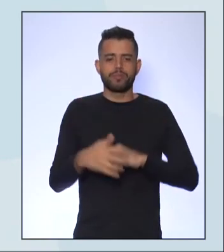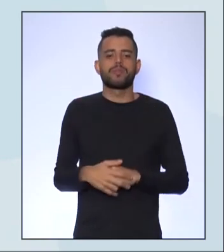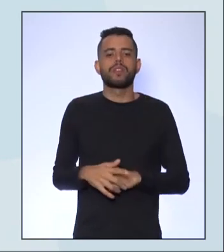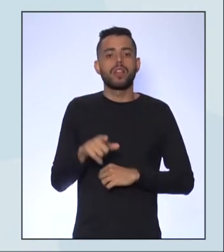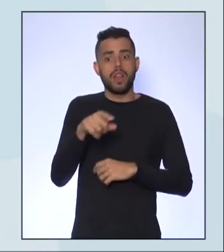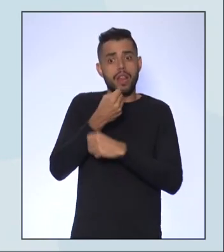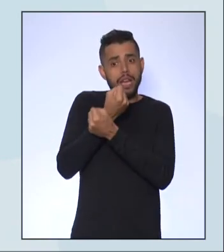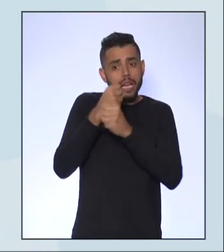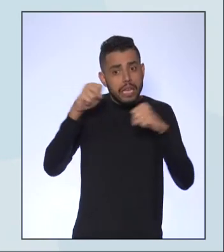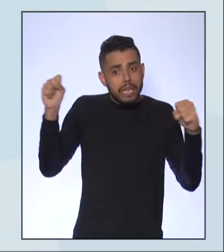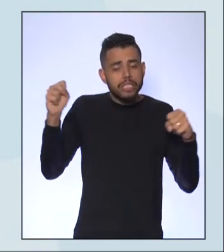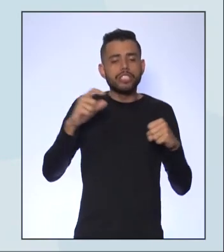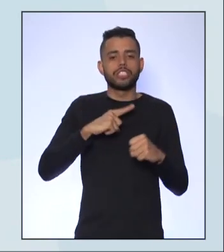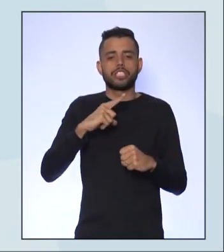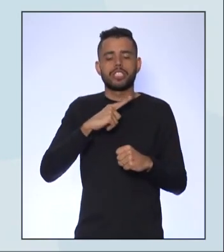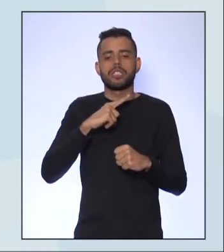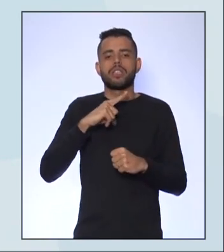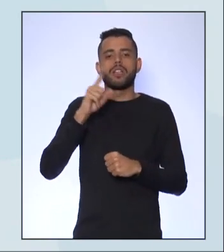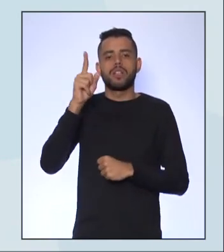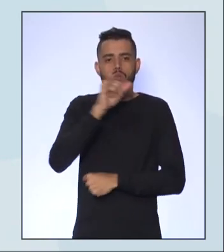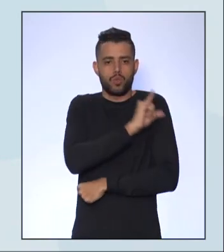ficava próximo à Avenida